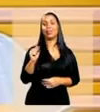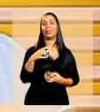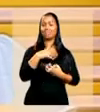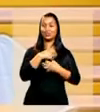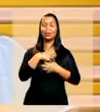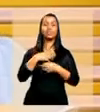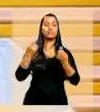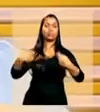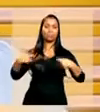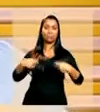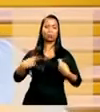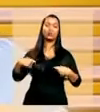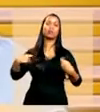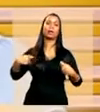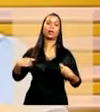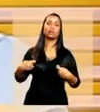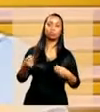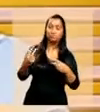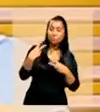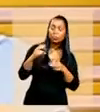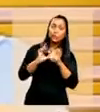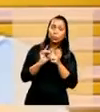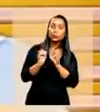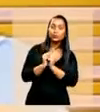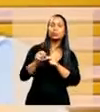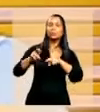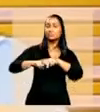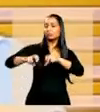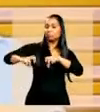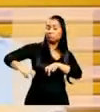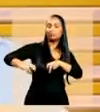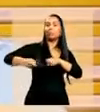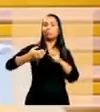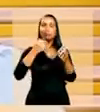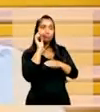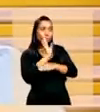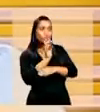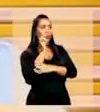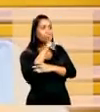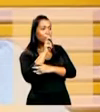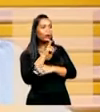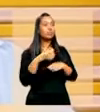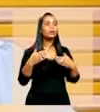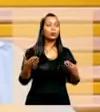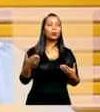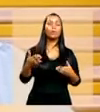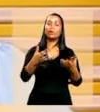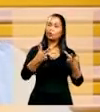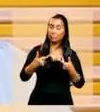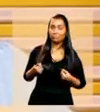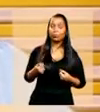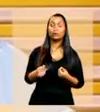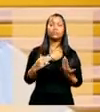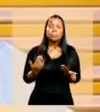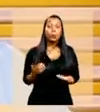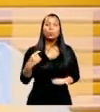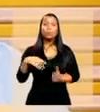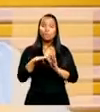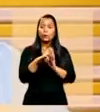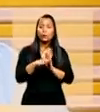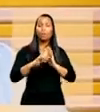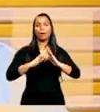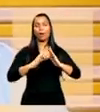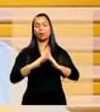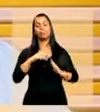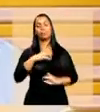Ele sente essa necessidade de me ver sentada com ele, assistir um filme com ele. Então, ele vem e convida. A gente tem esses